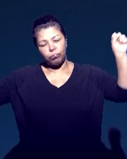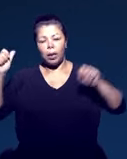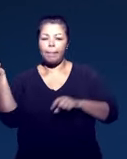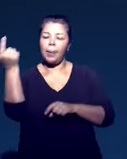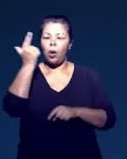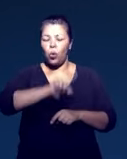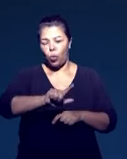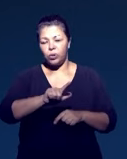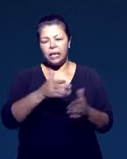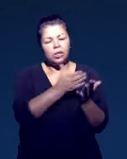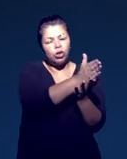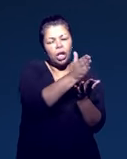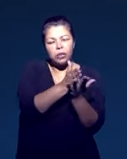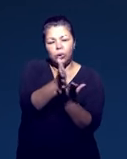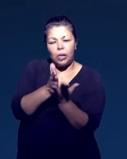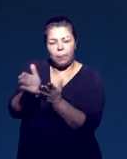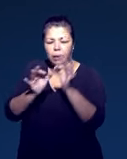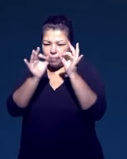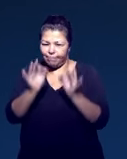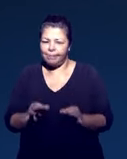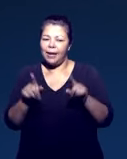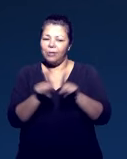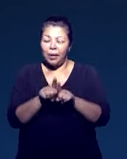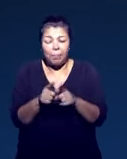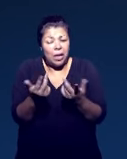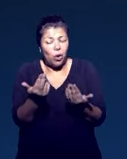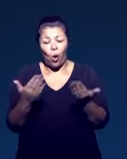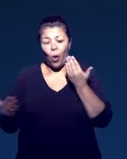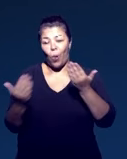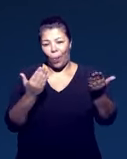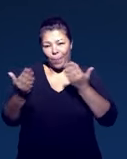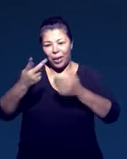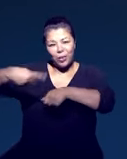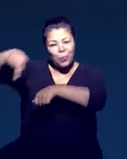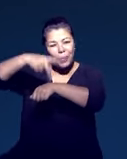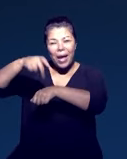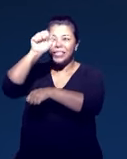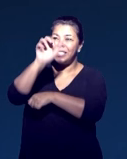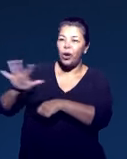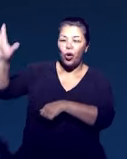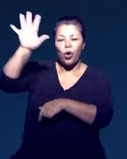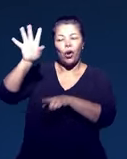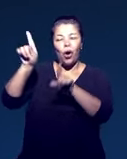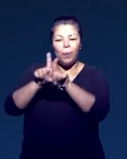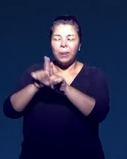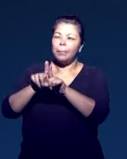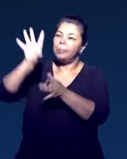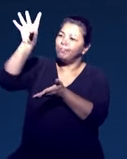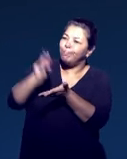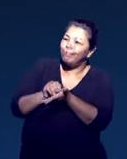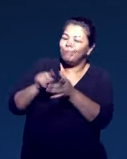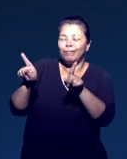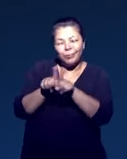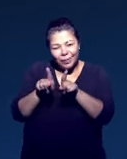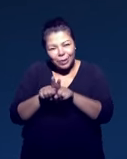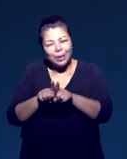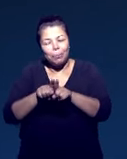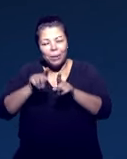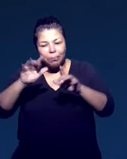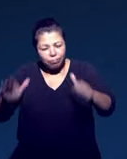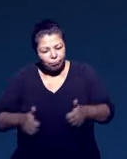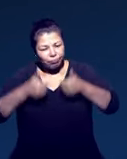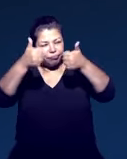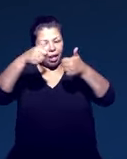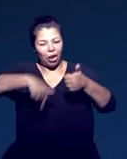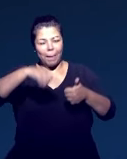própria exemplo do que acontece com países europeus dando a ele mais maturidade e oxigenando de tempos em tempos então eu